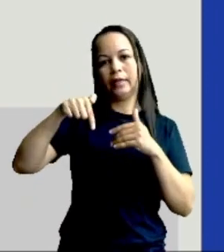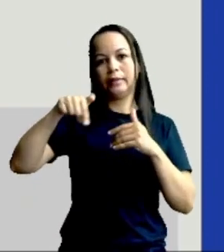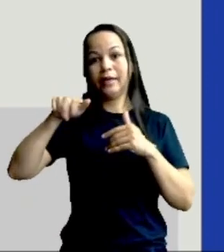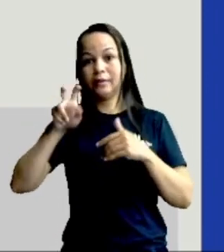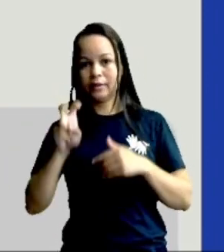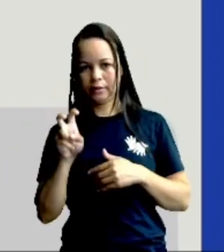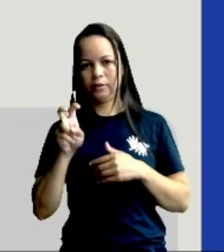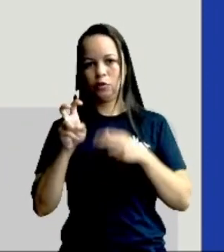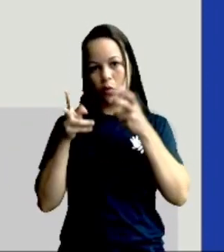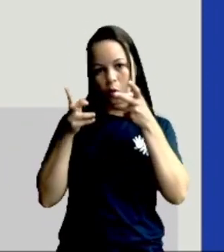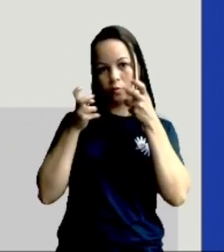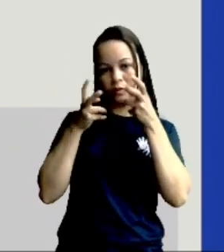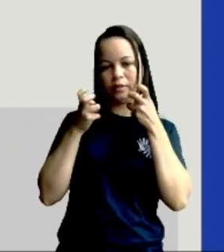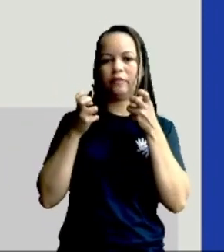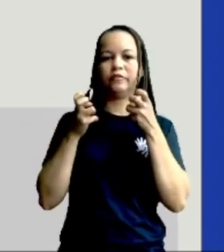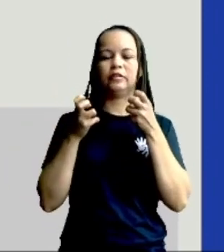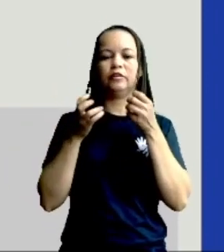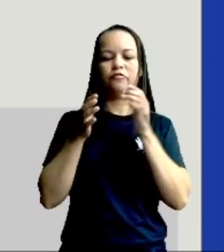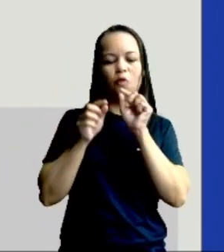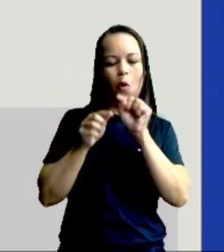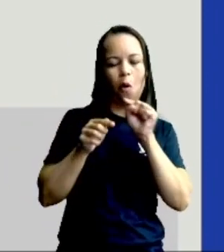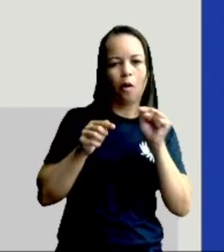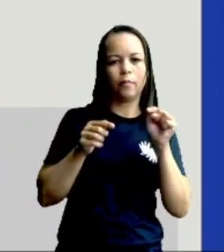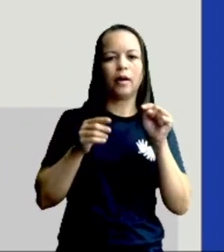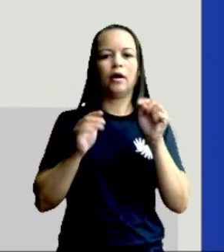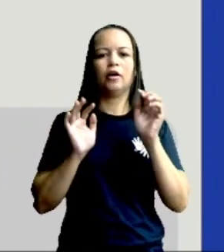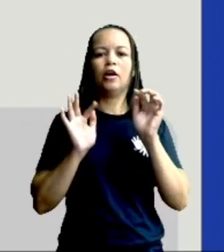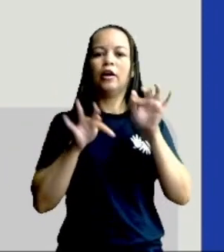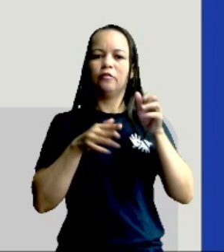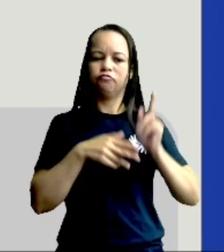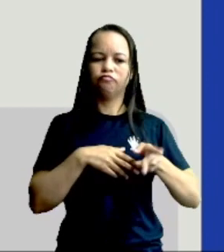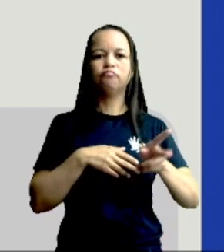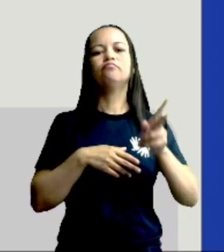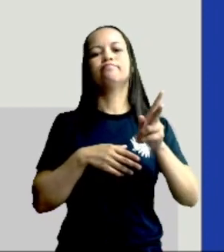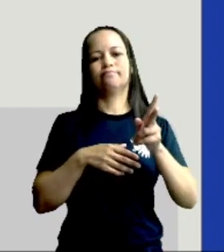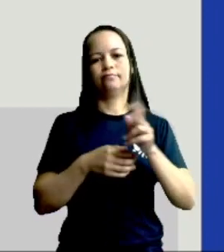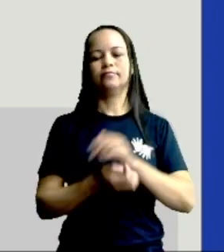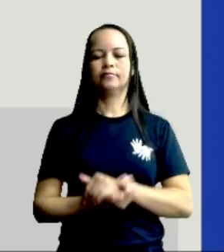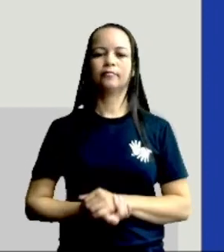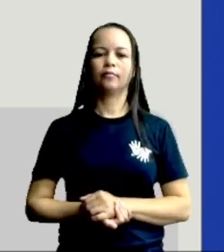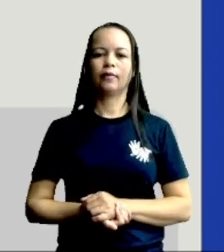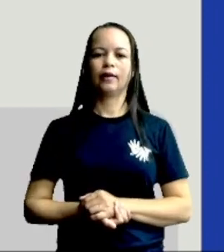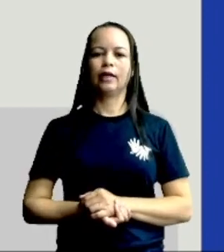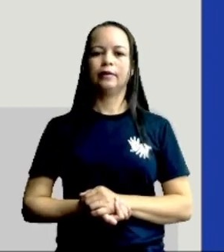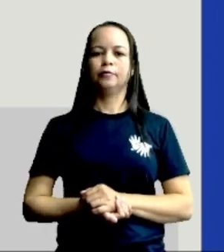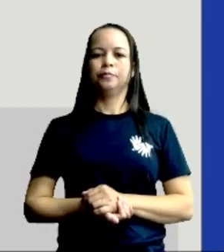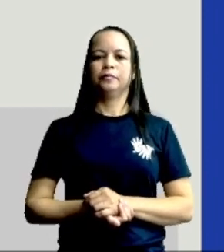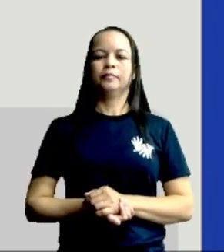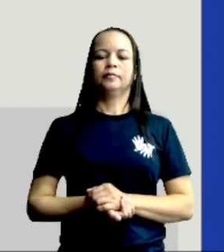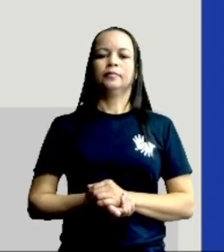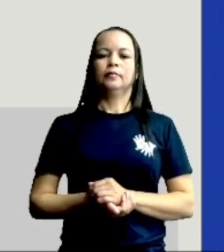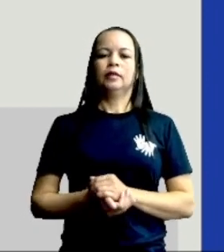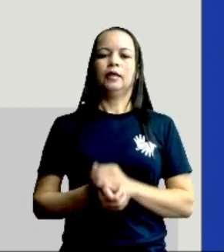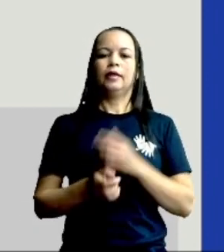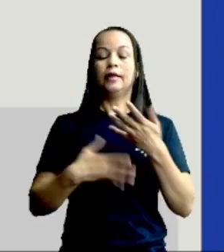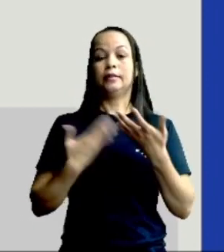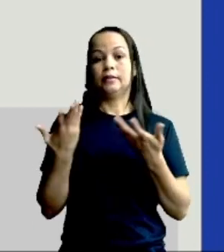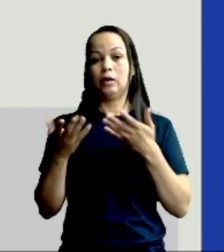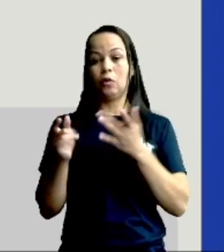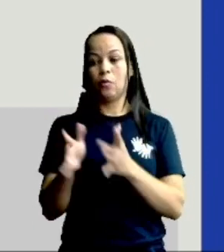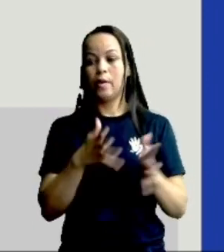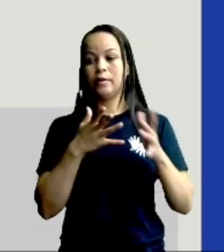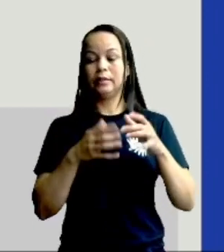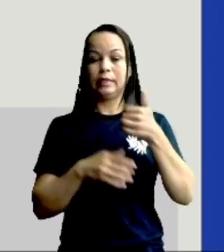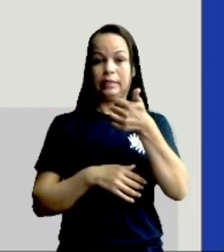né, de forma infinita. Tem vários números aí nessa sequência ainda, tá? E a sequência de 10 em